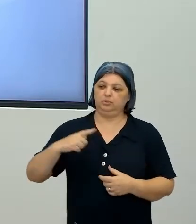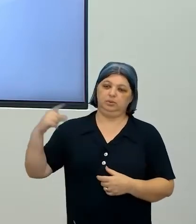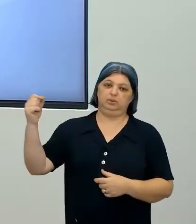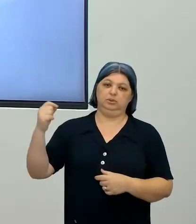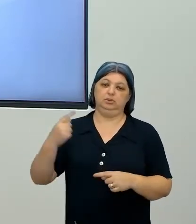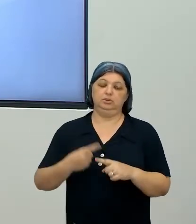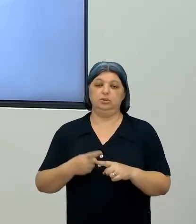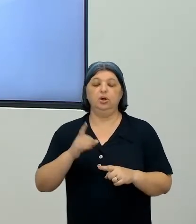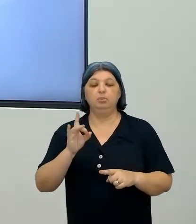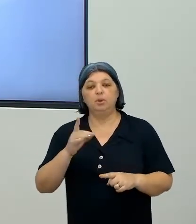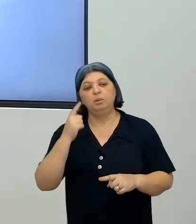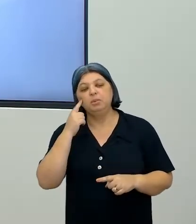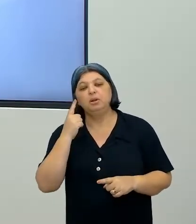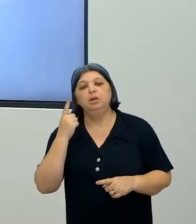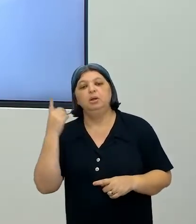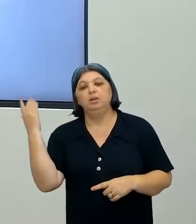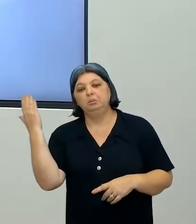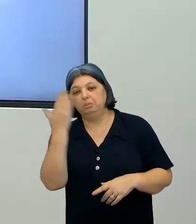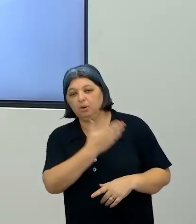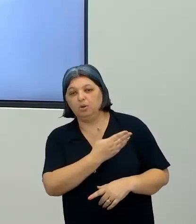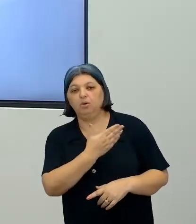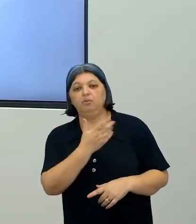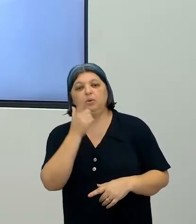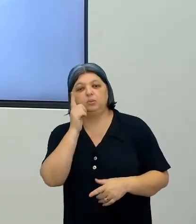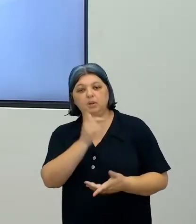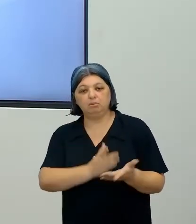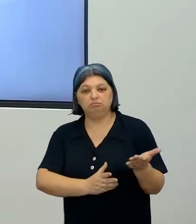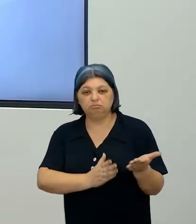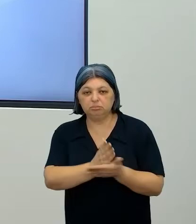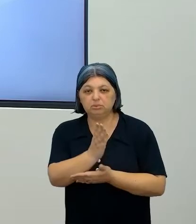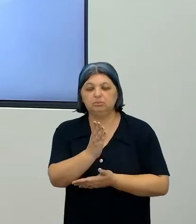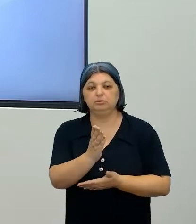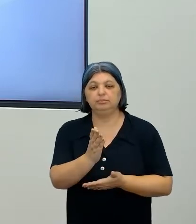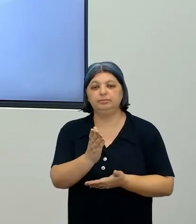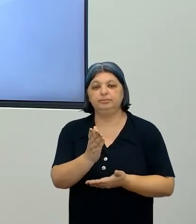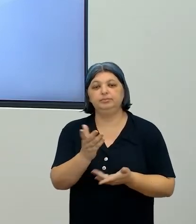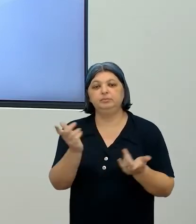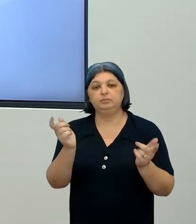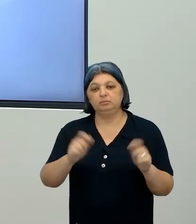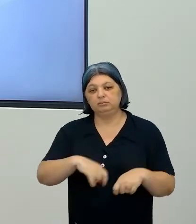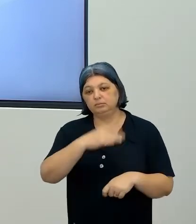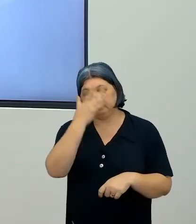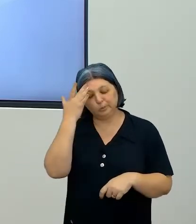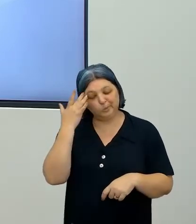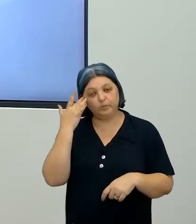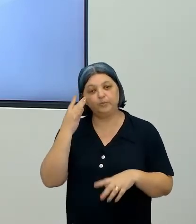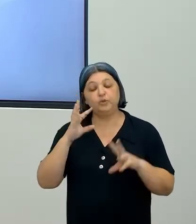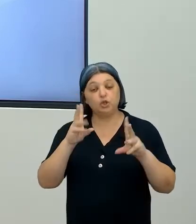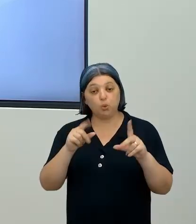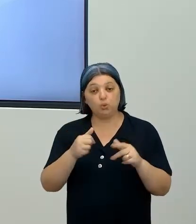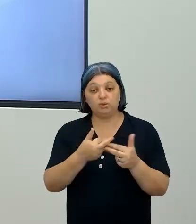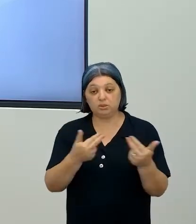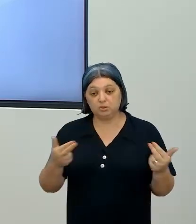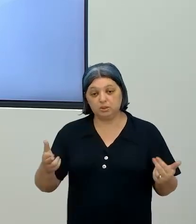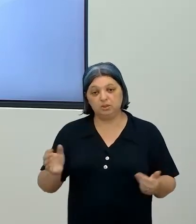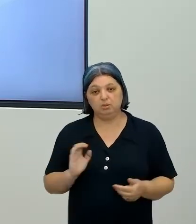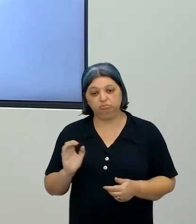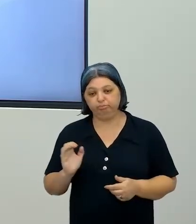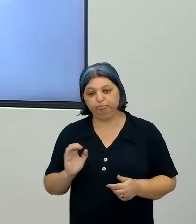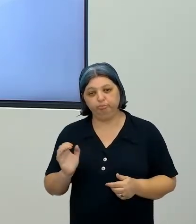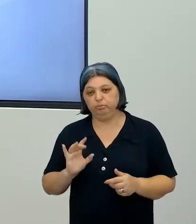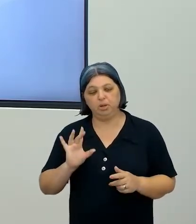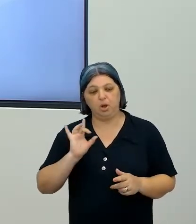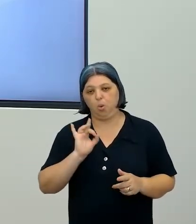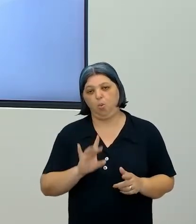for uma pessoa afortunada, se ele for uma pessoa que pode verificar que os bens que ele tem, que não são para ele, são